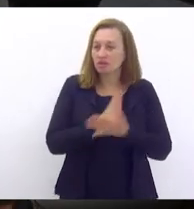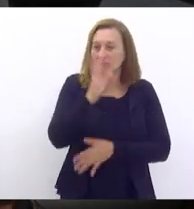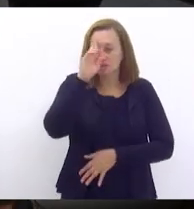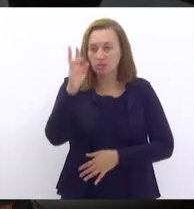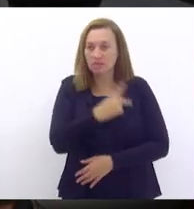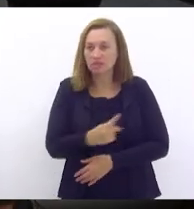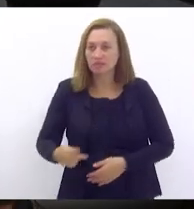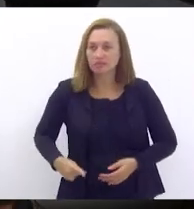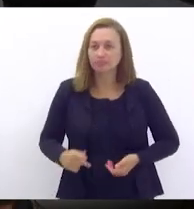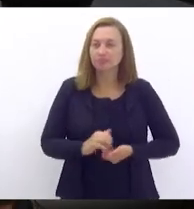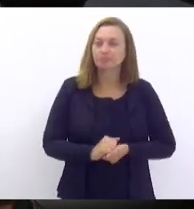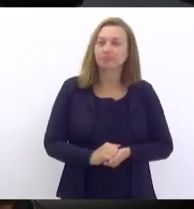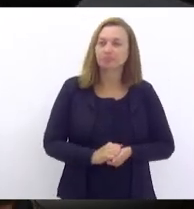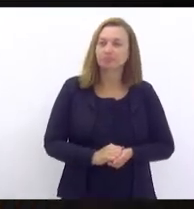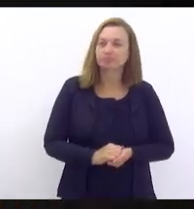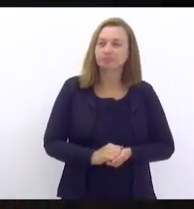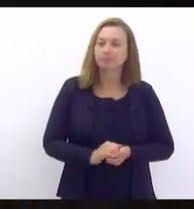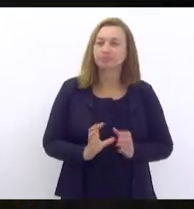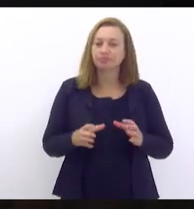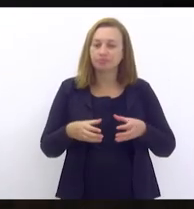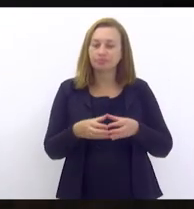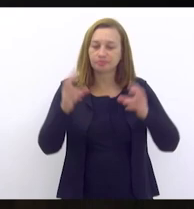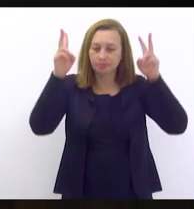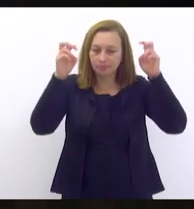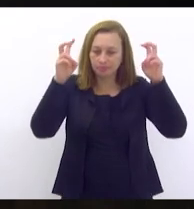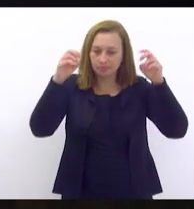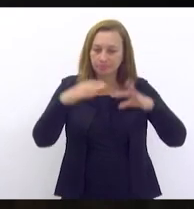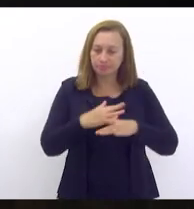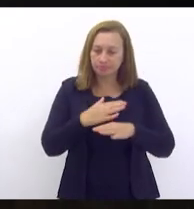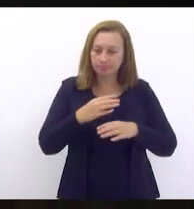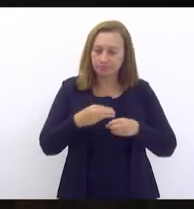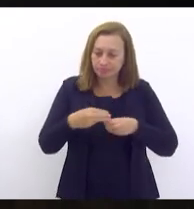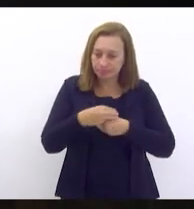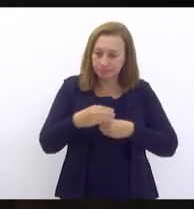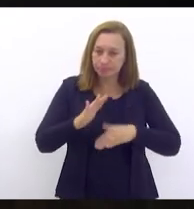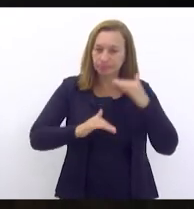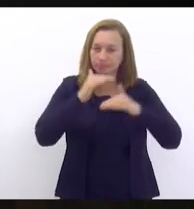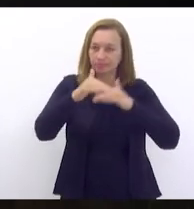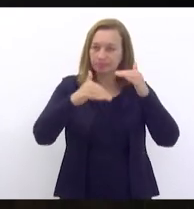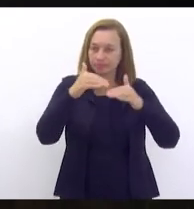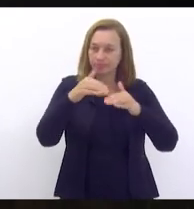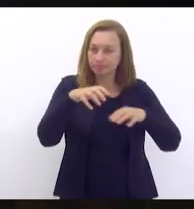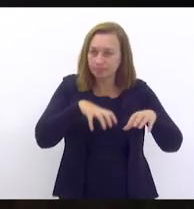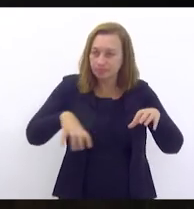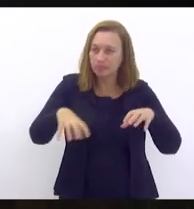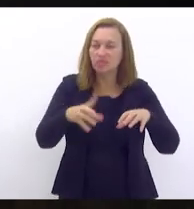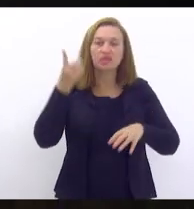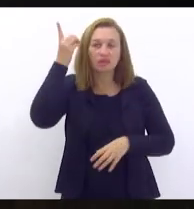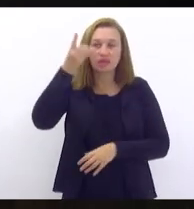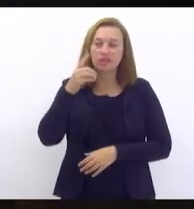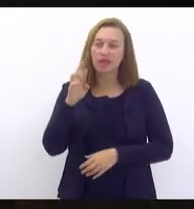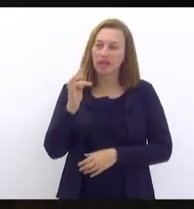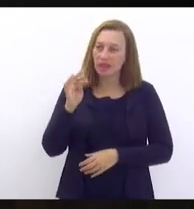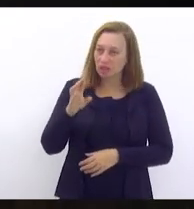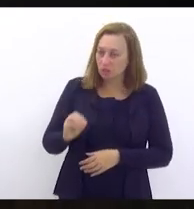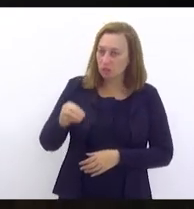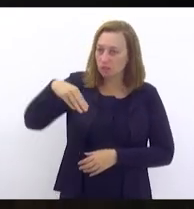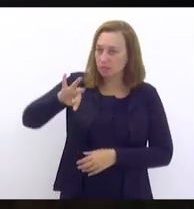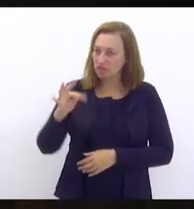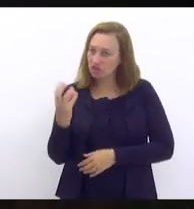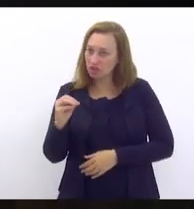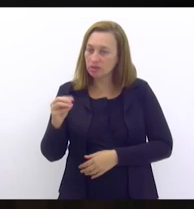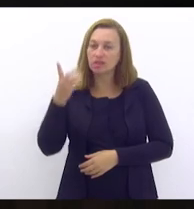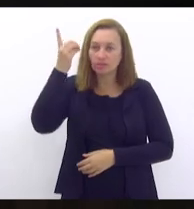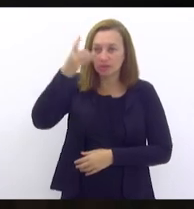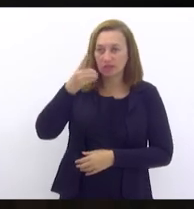presidente. Pela Comissão de Assuntos Municipais e Desenvolvimento Regional, deputado Renato Machado.